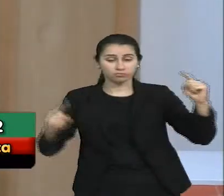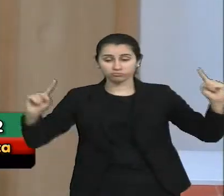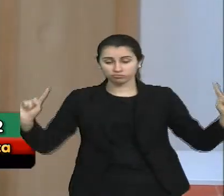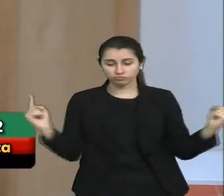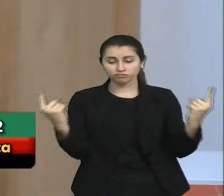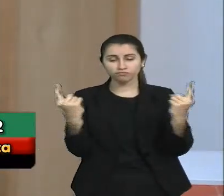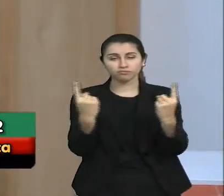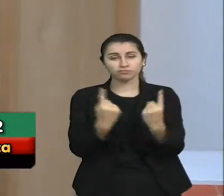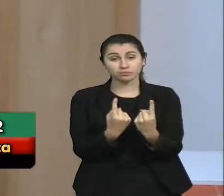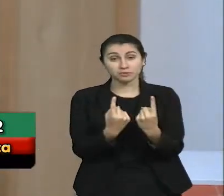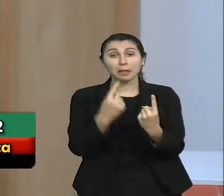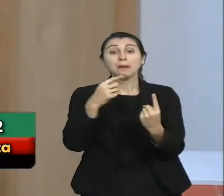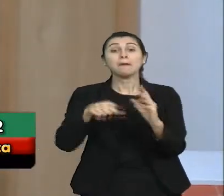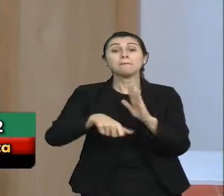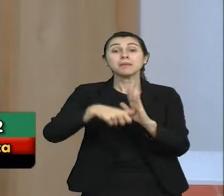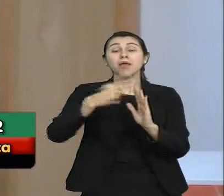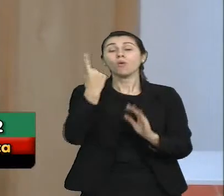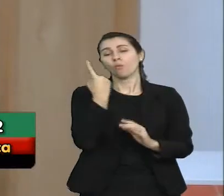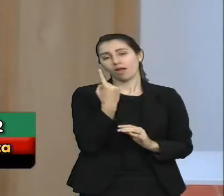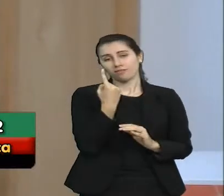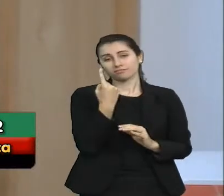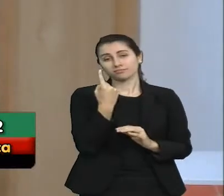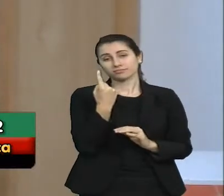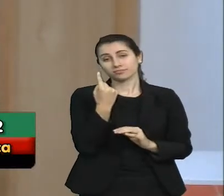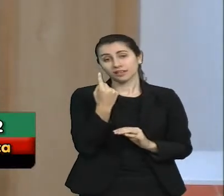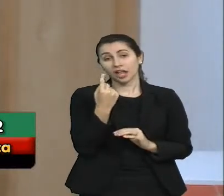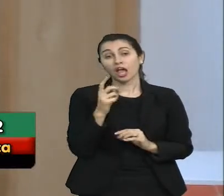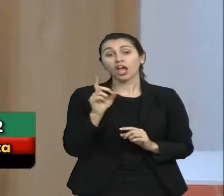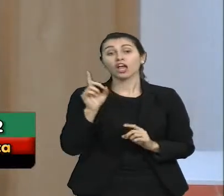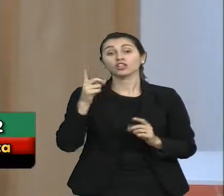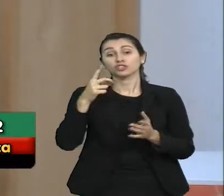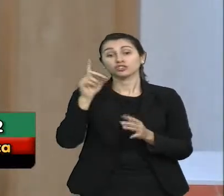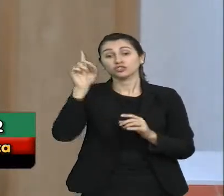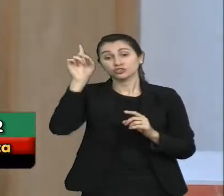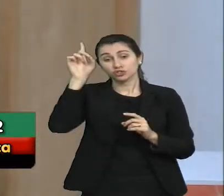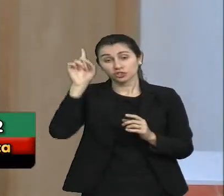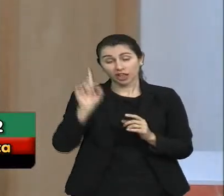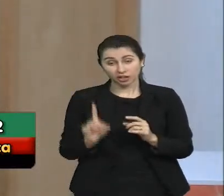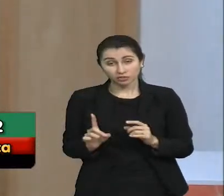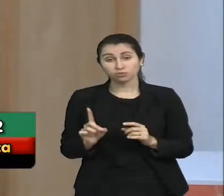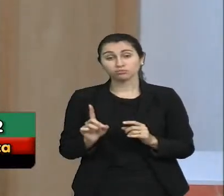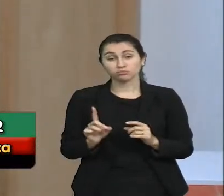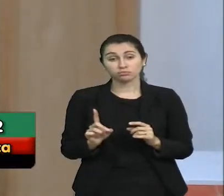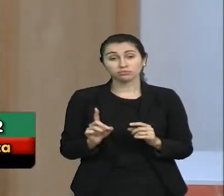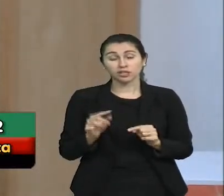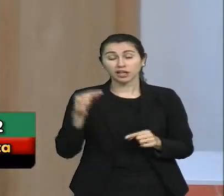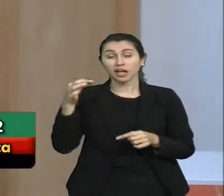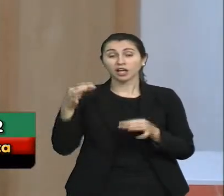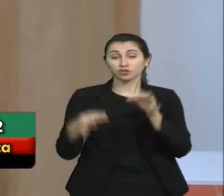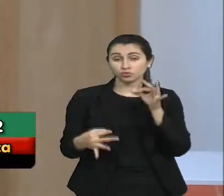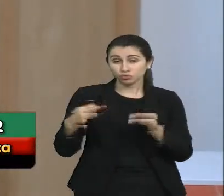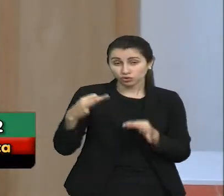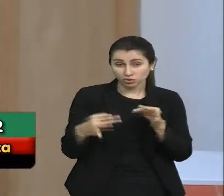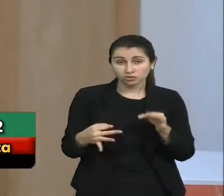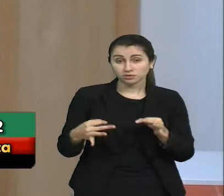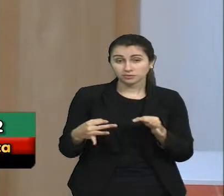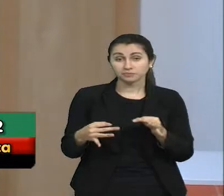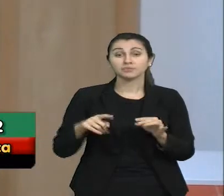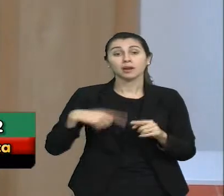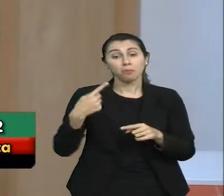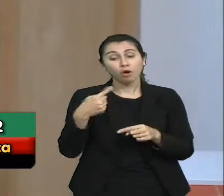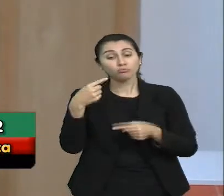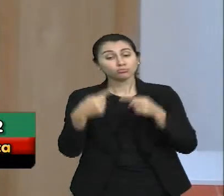ser o direito e a justiça, né? Depois o fórum para propor políticas, políticas afirmativas sobre